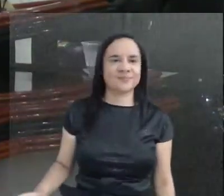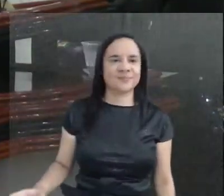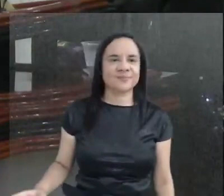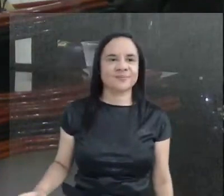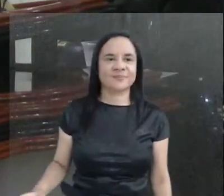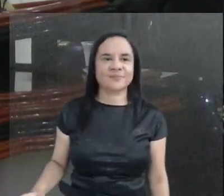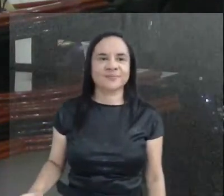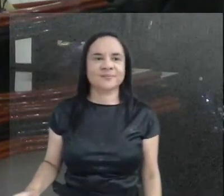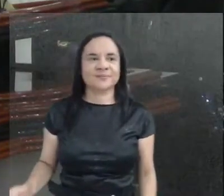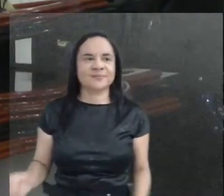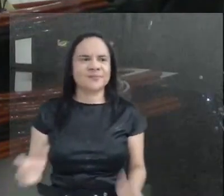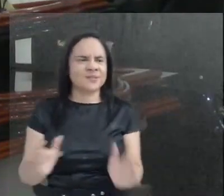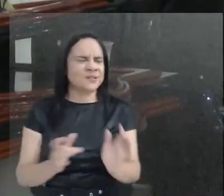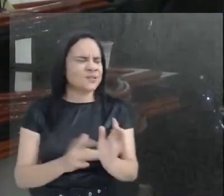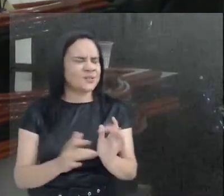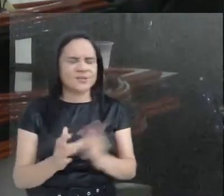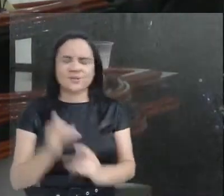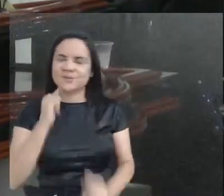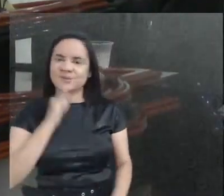dizer, para quebrar o protocolo: